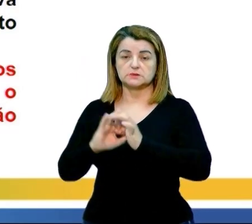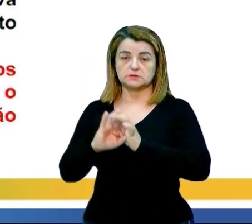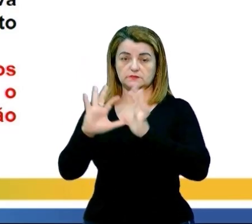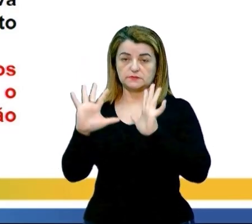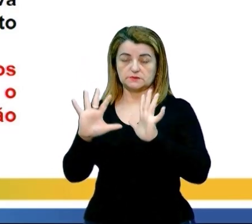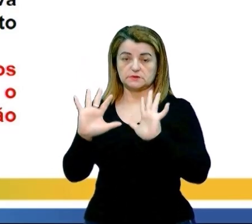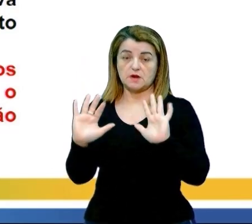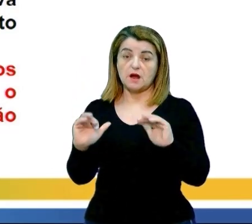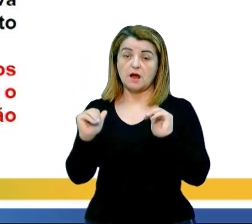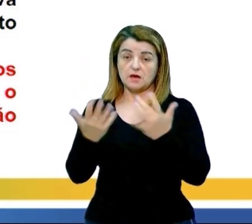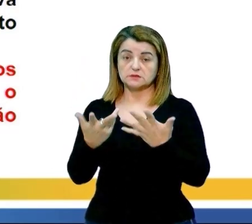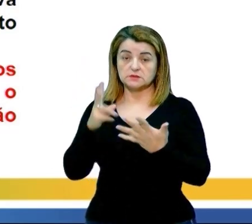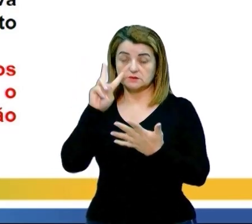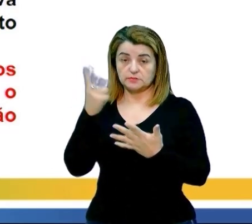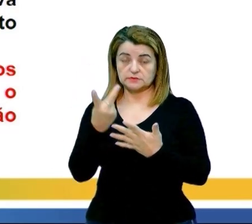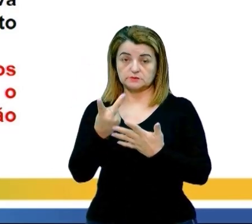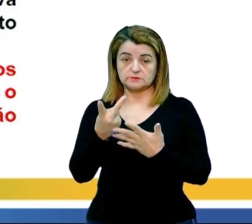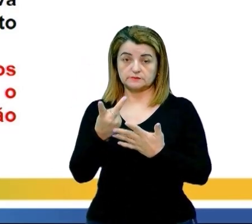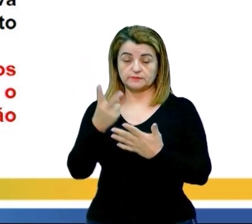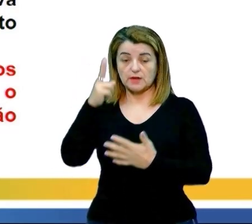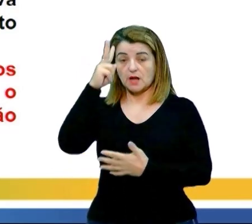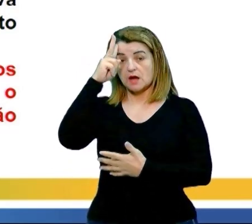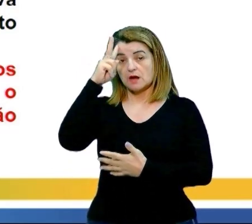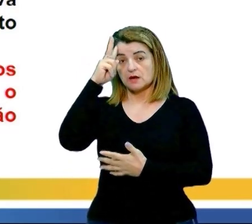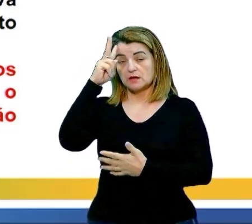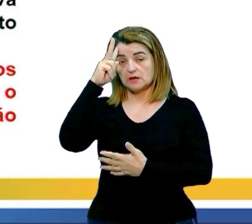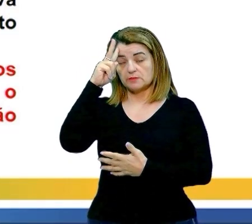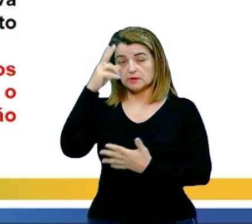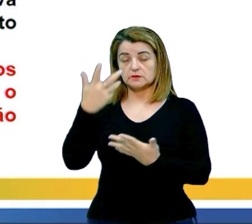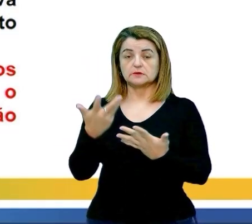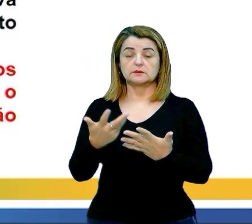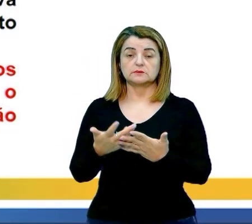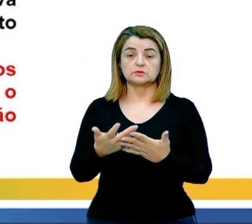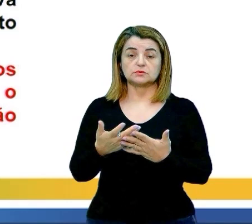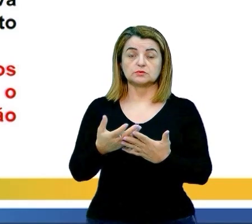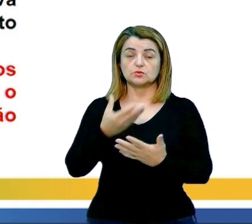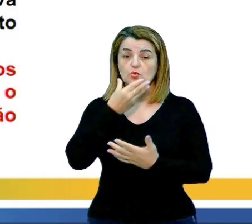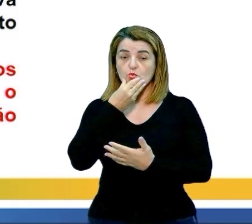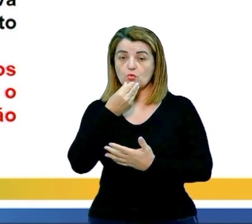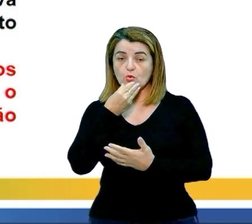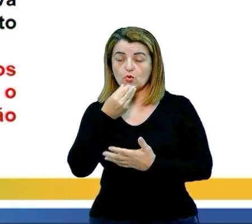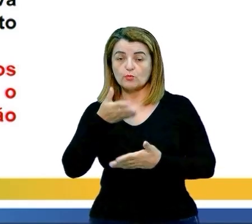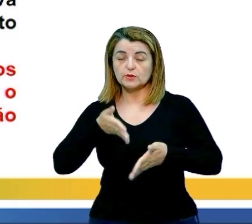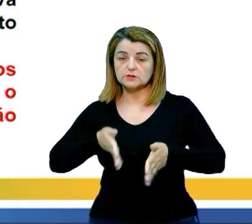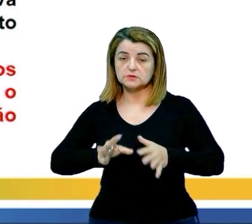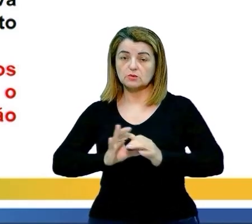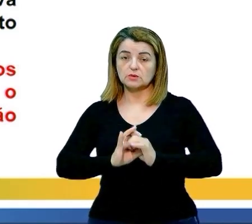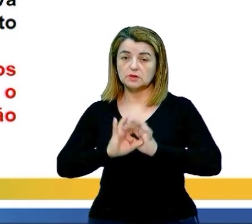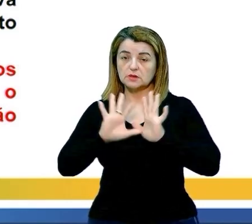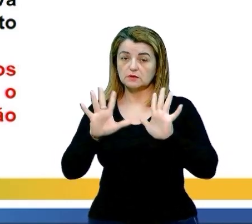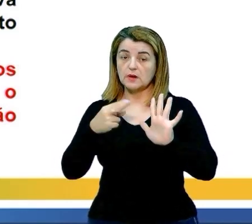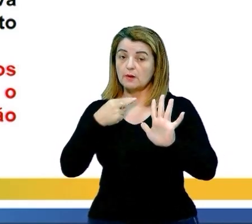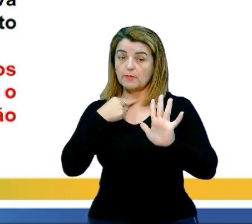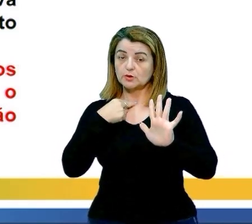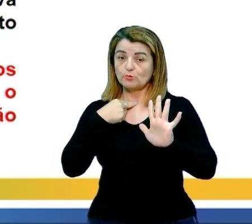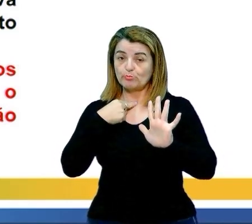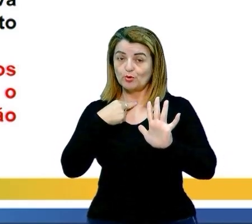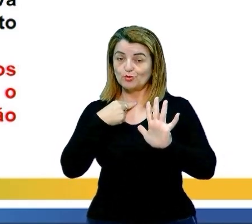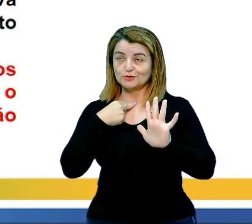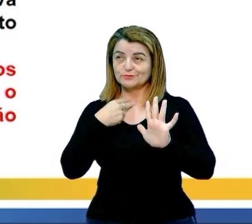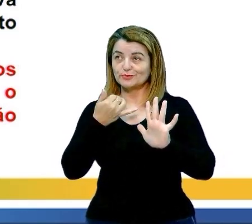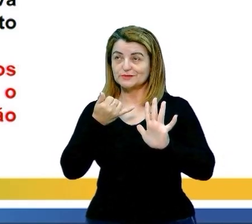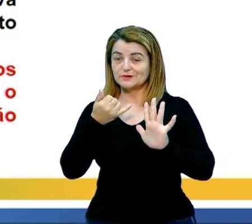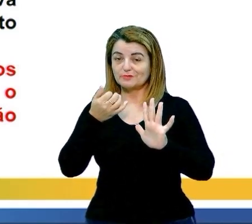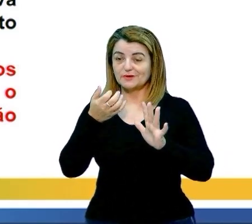nessa perspectiva, lembrando Sartre, a questão do homem nasceu livre, só não pode abrir mão da própria liberdade,